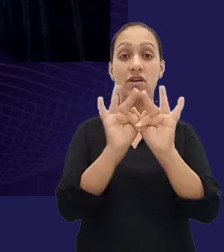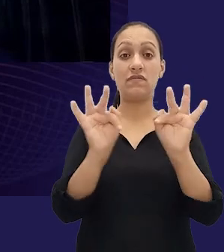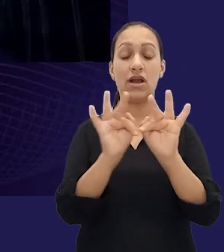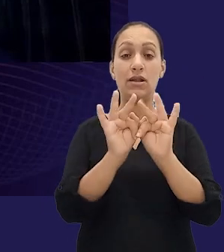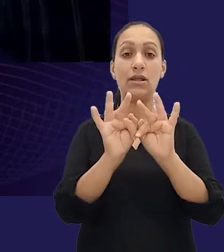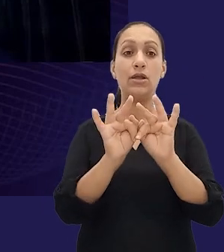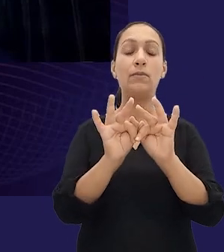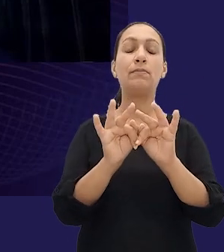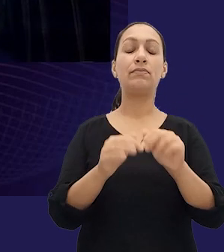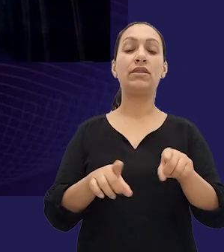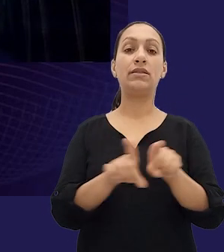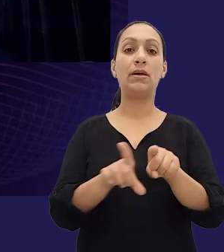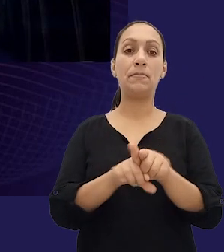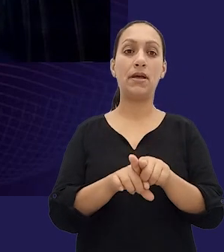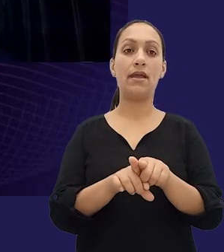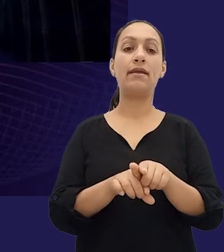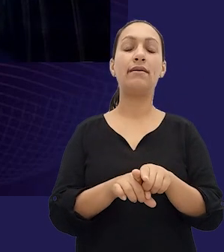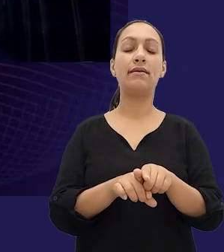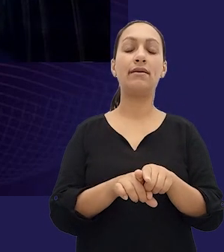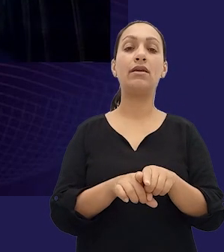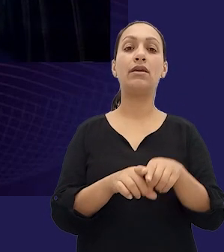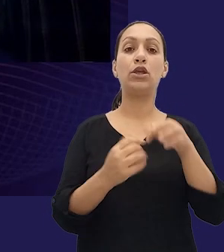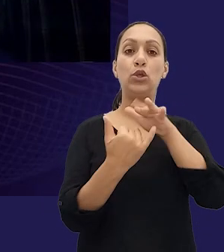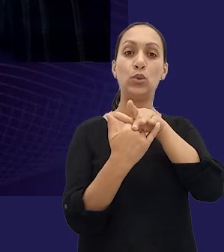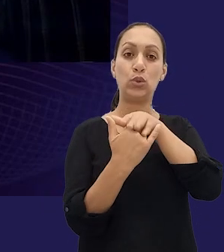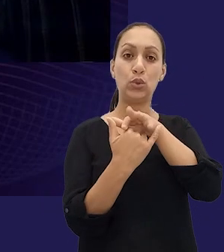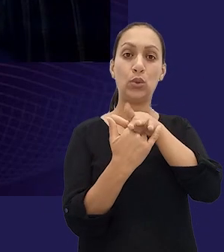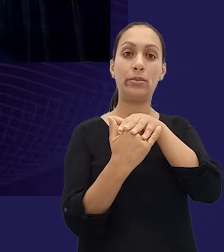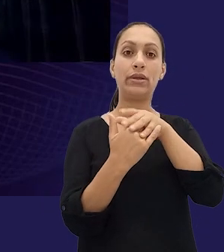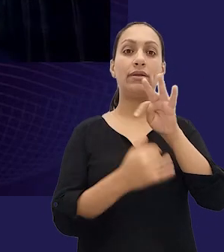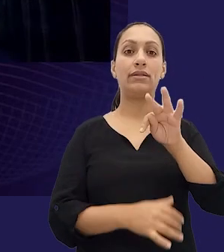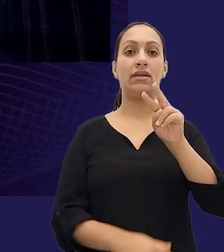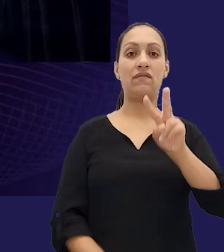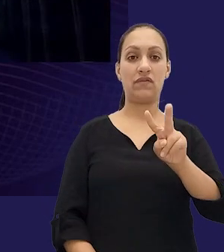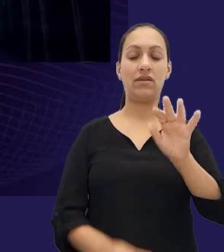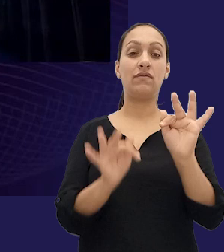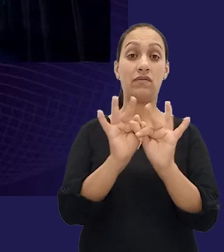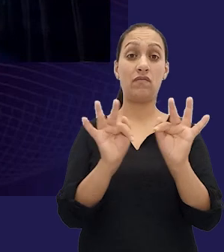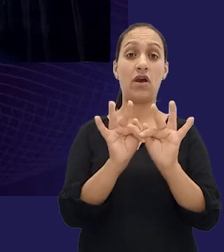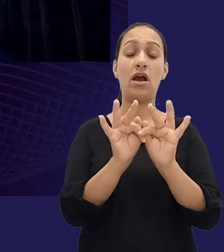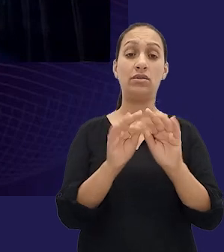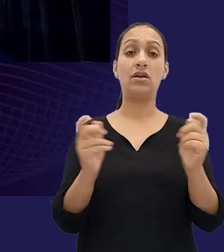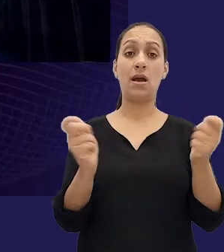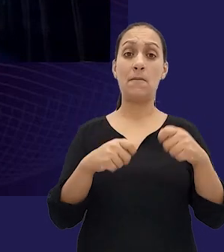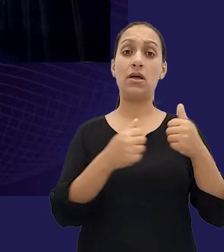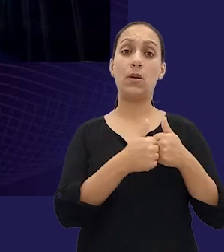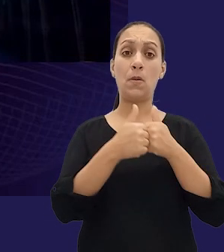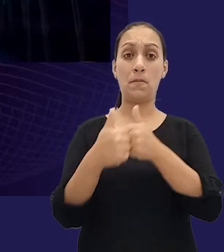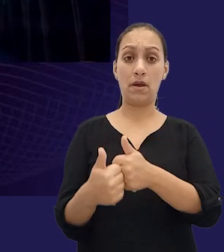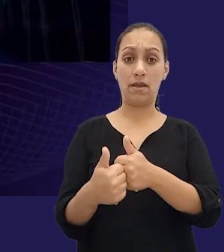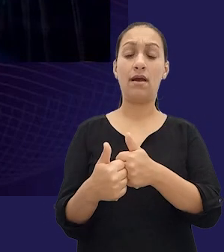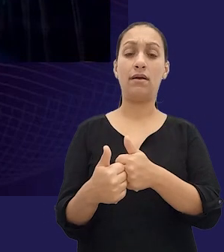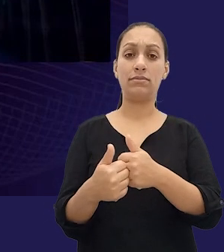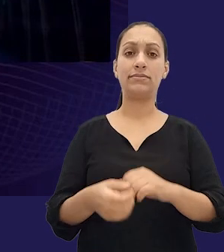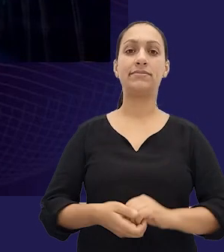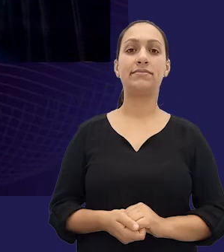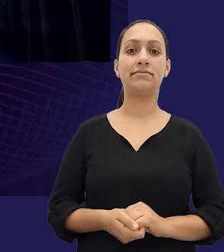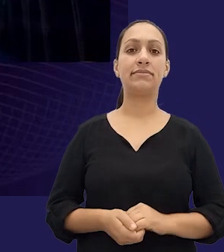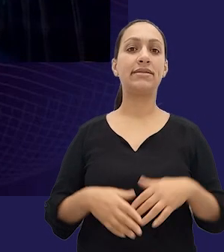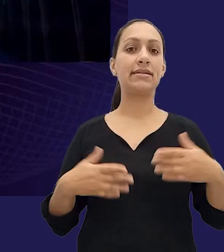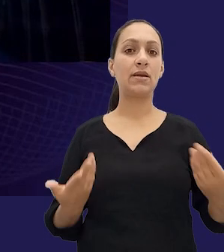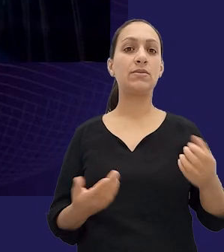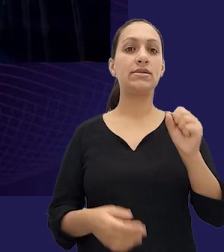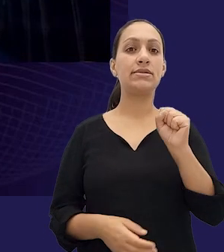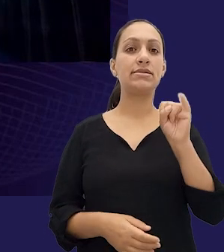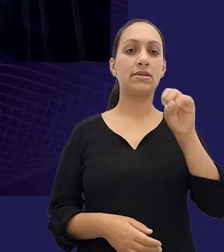Fevale, como também no YouTube da TV Fevale, as pessoas poderão acompanhar depois em si. Então,